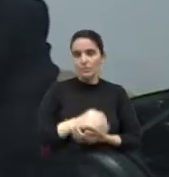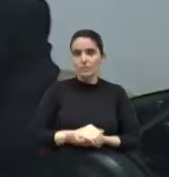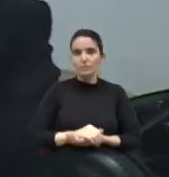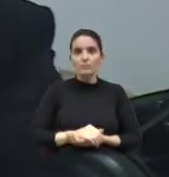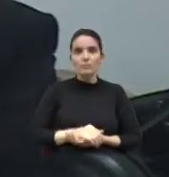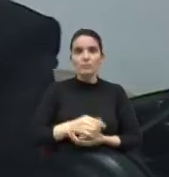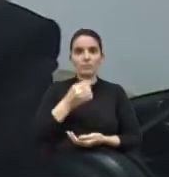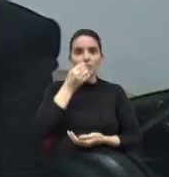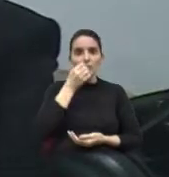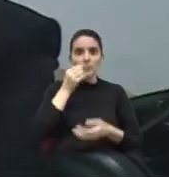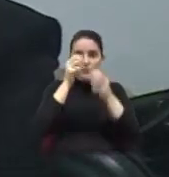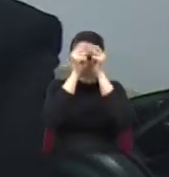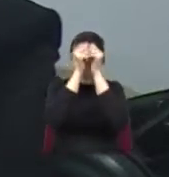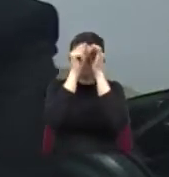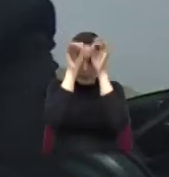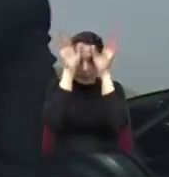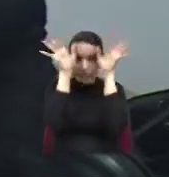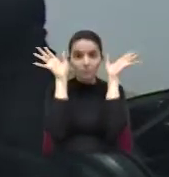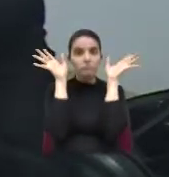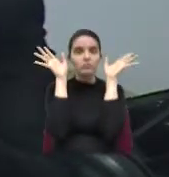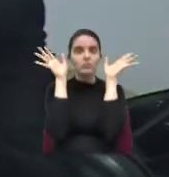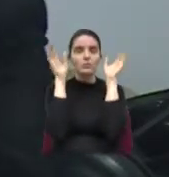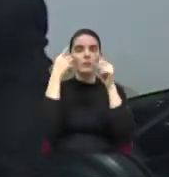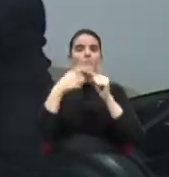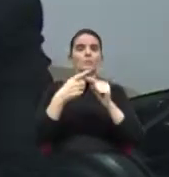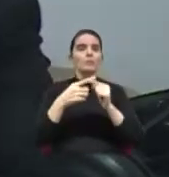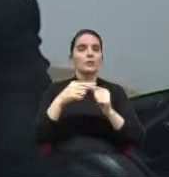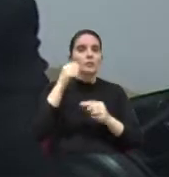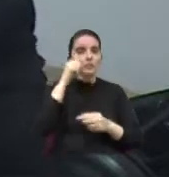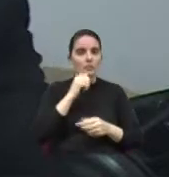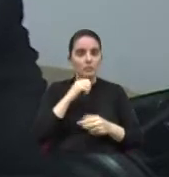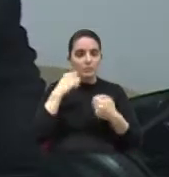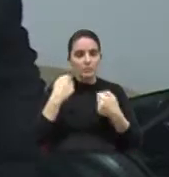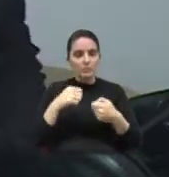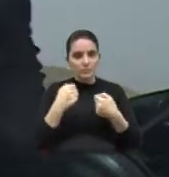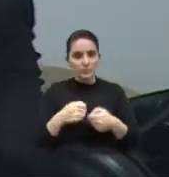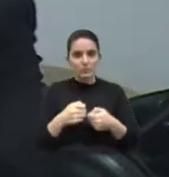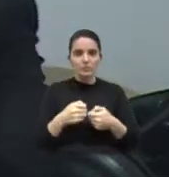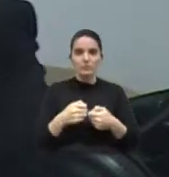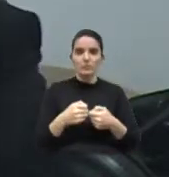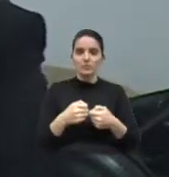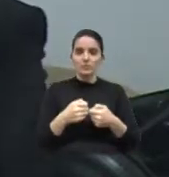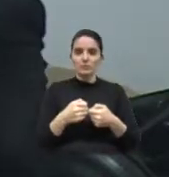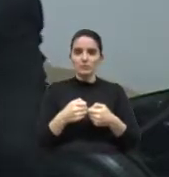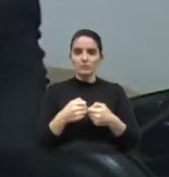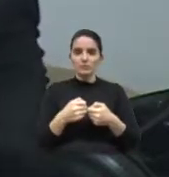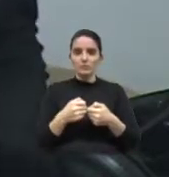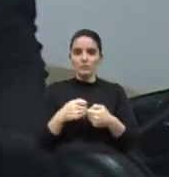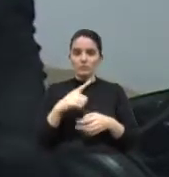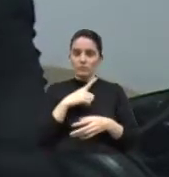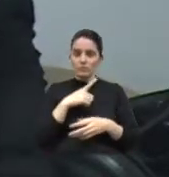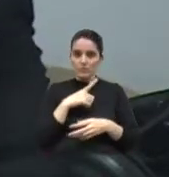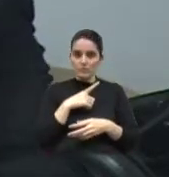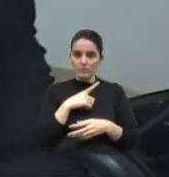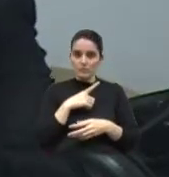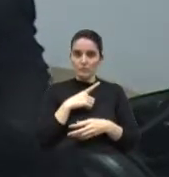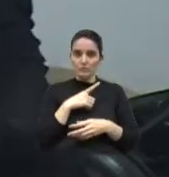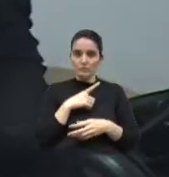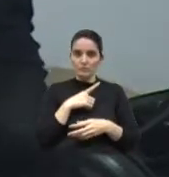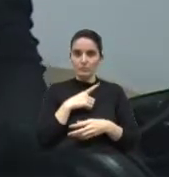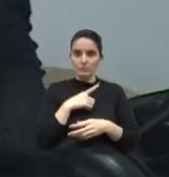ao tratamento que as mulheres precisam dar com relação, precisam ter quando